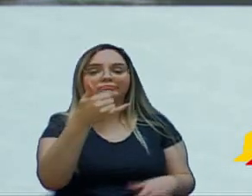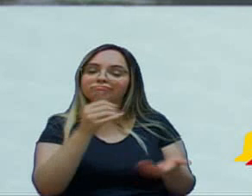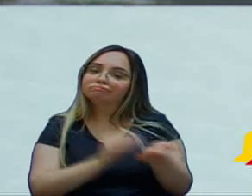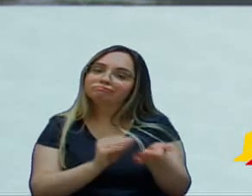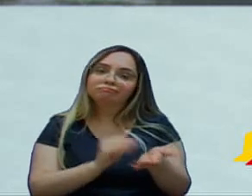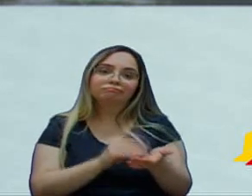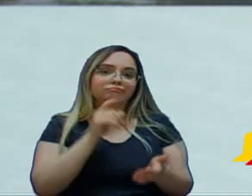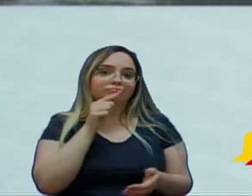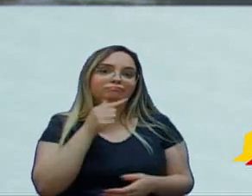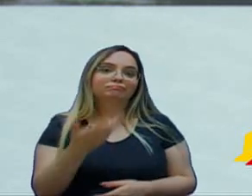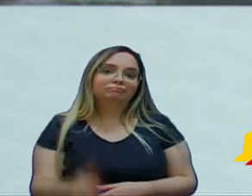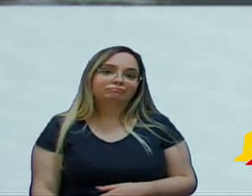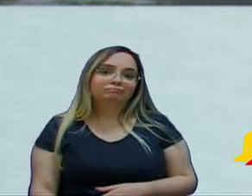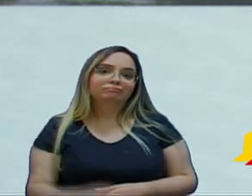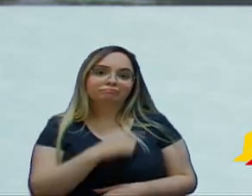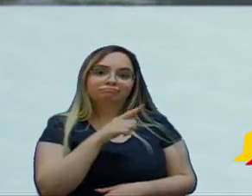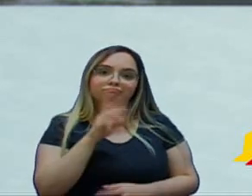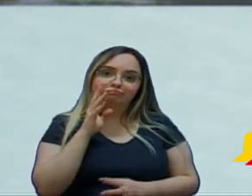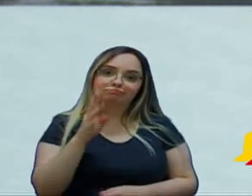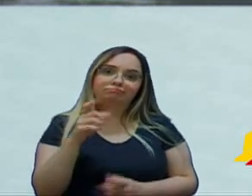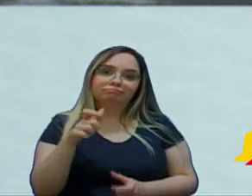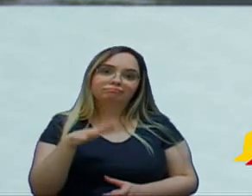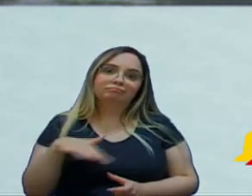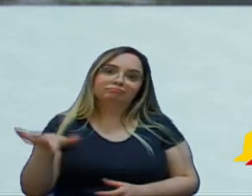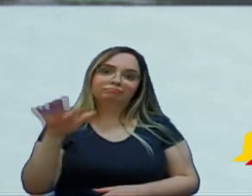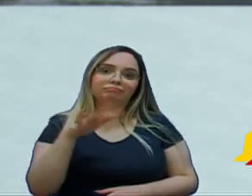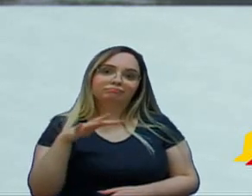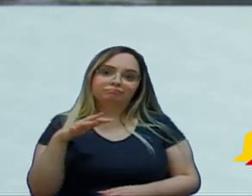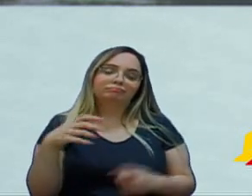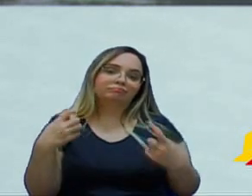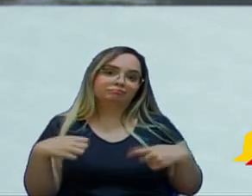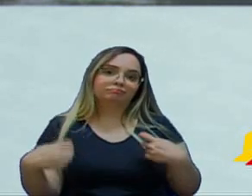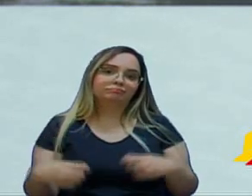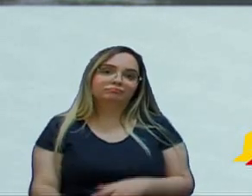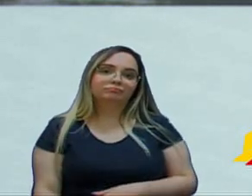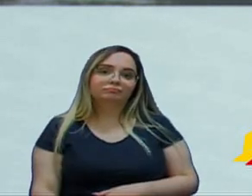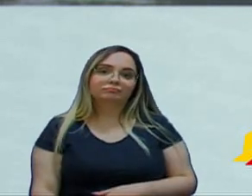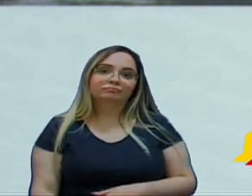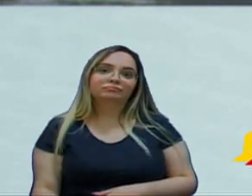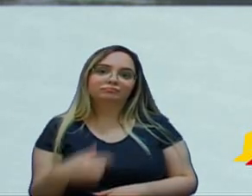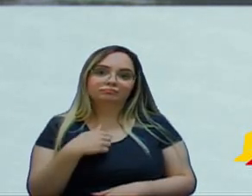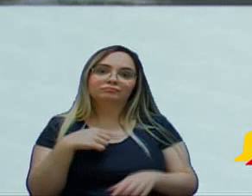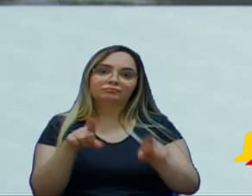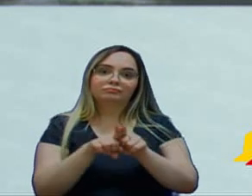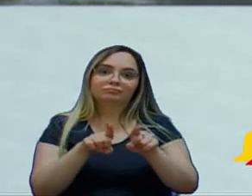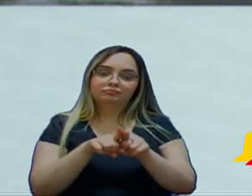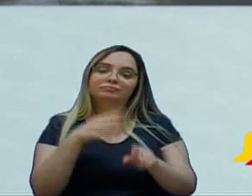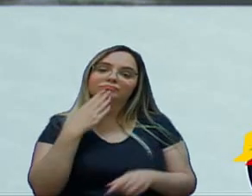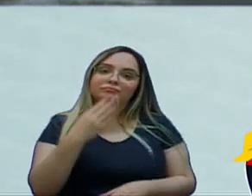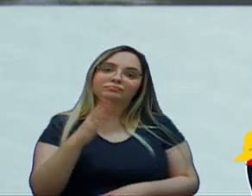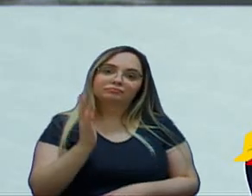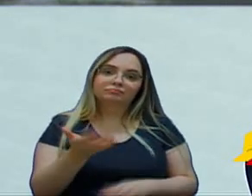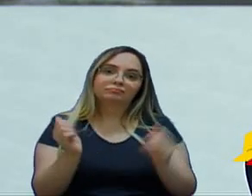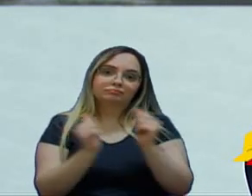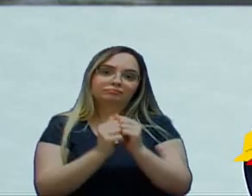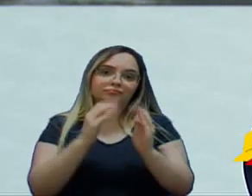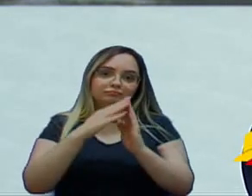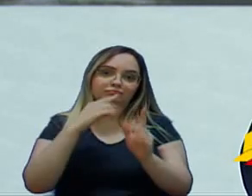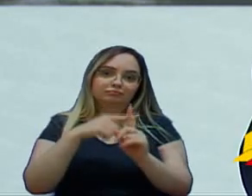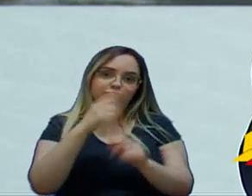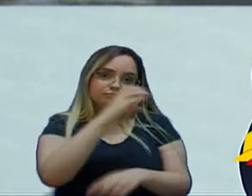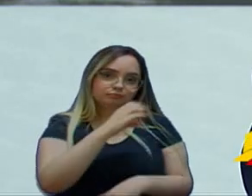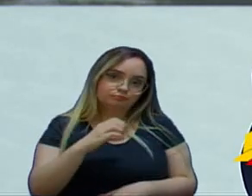uma atenção nessa região ali, dessa necessidade. Eu tenho também um pedido, junto à Igreja